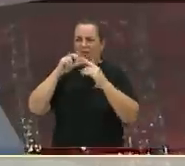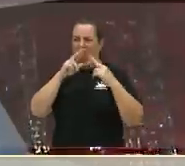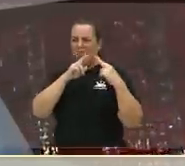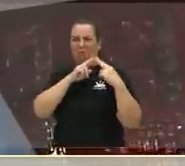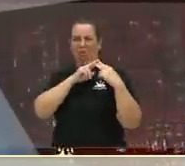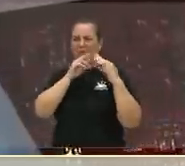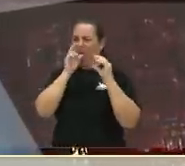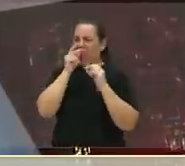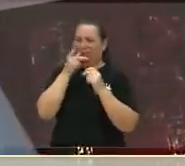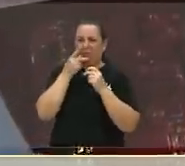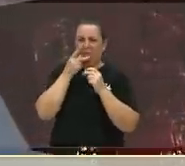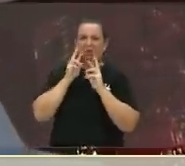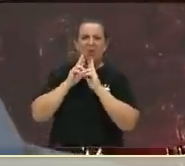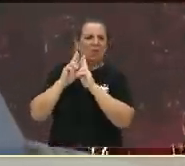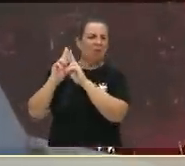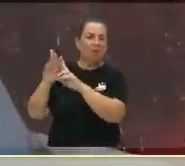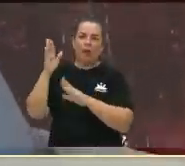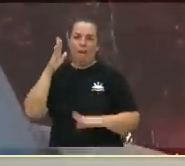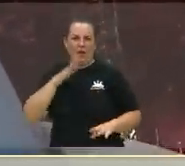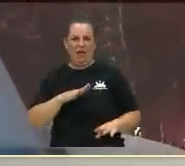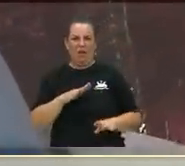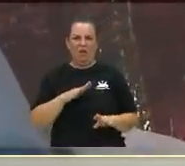respondendo eles mouse